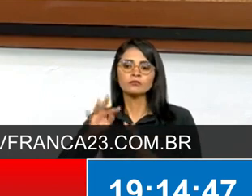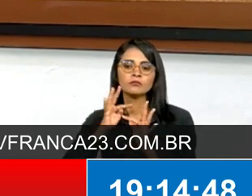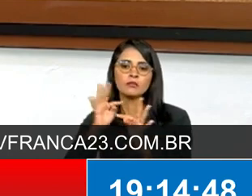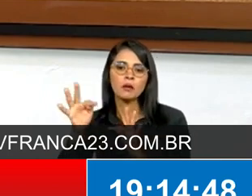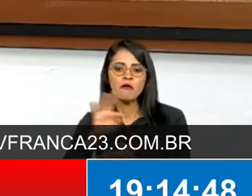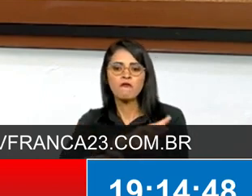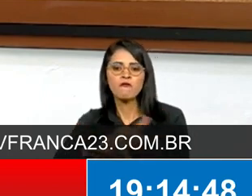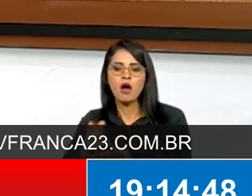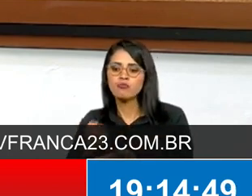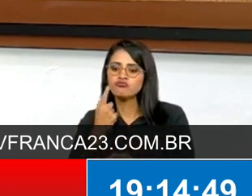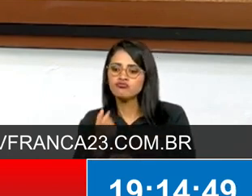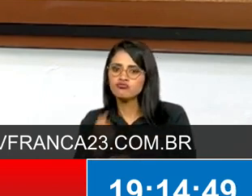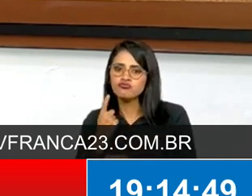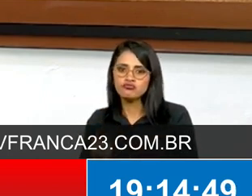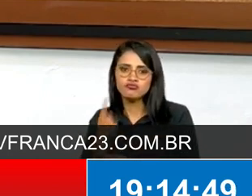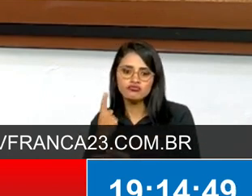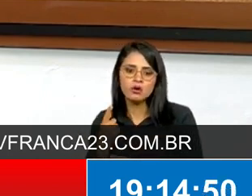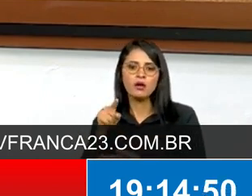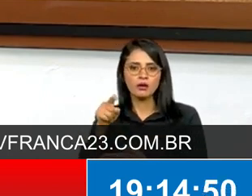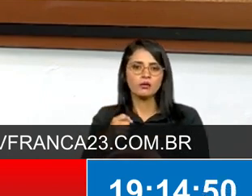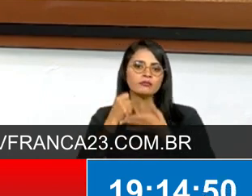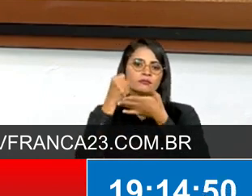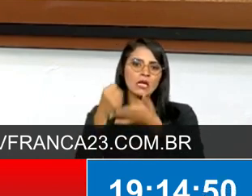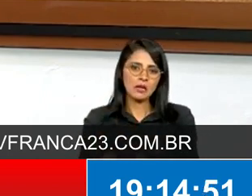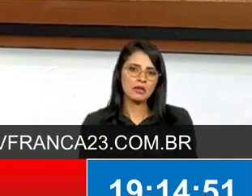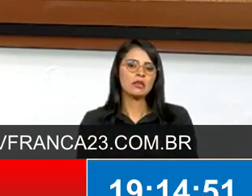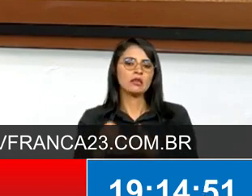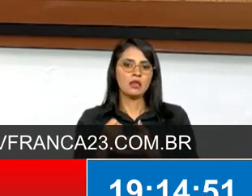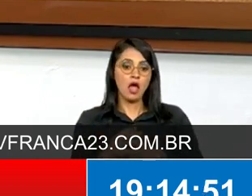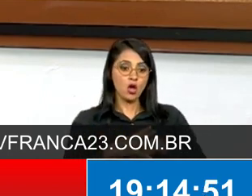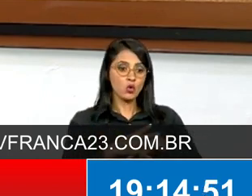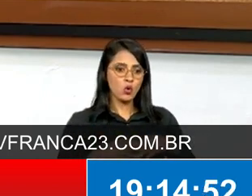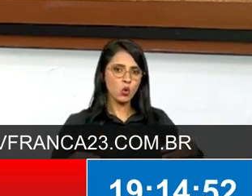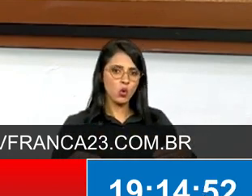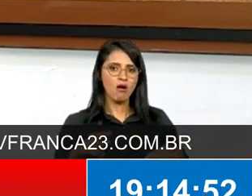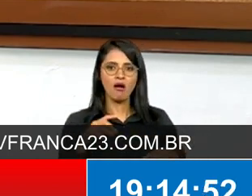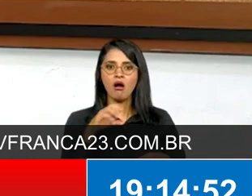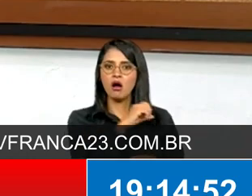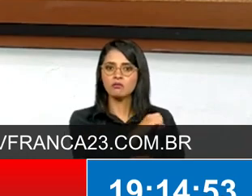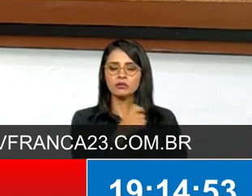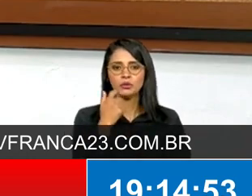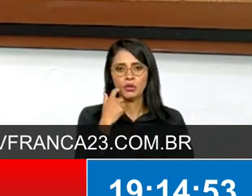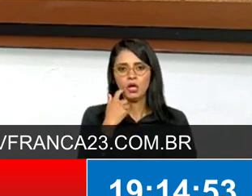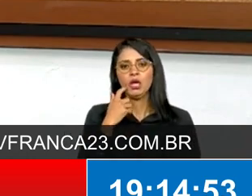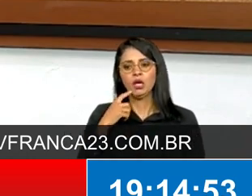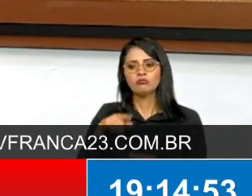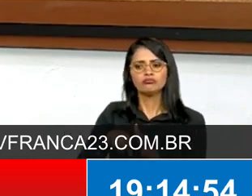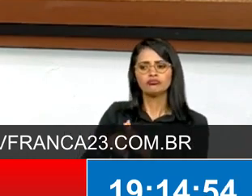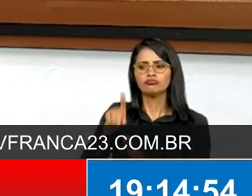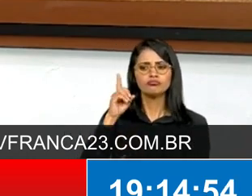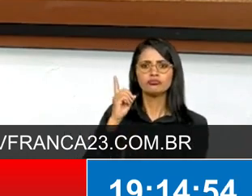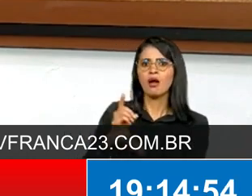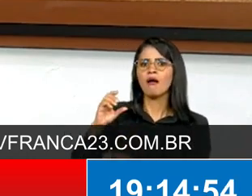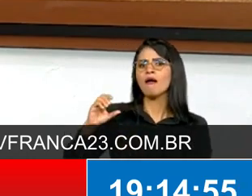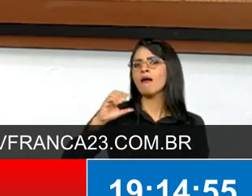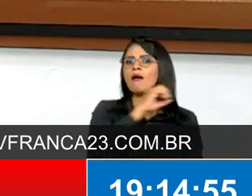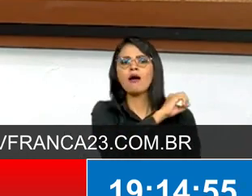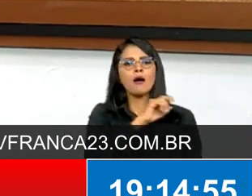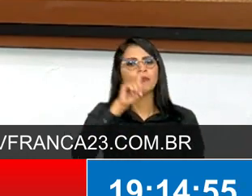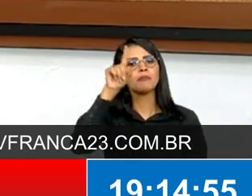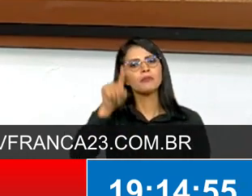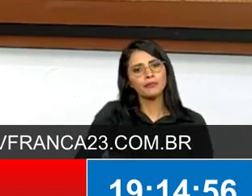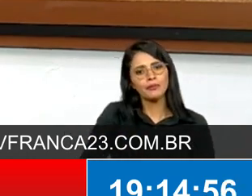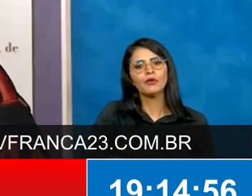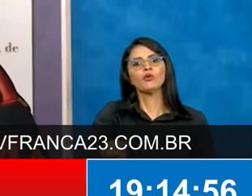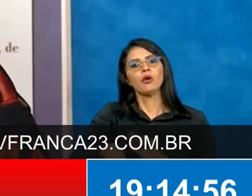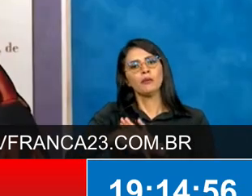com vários medicamentos que está auxiliando na cura do paciente. E o teste rápido também faz parte justamente